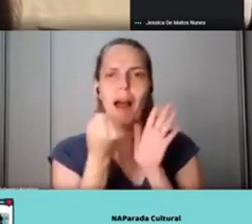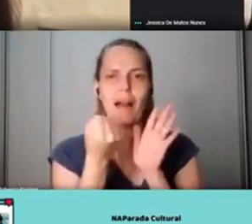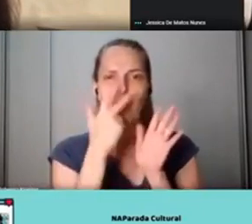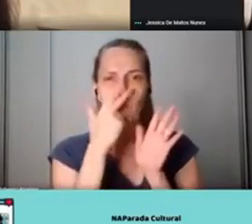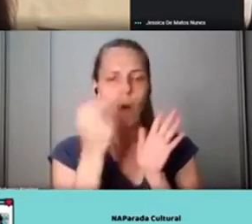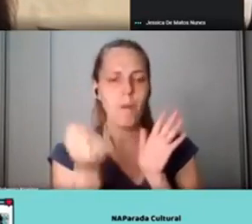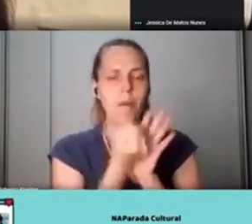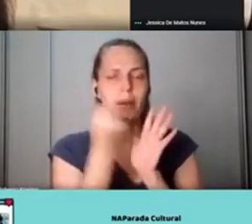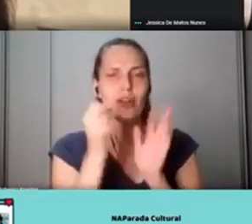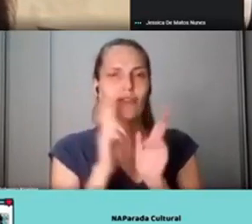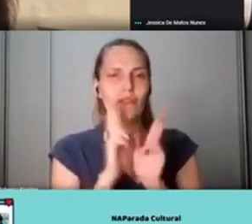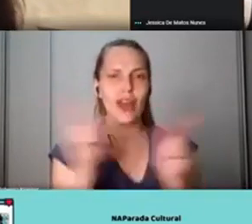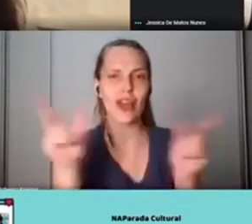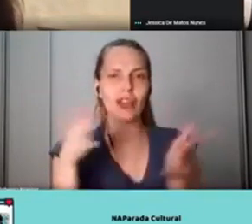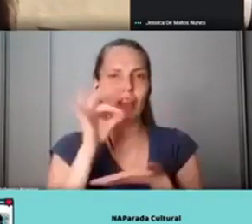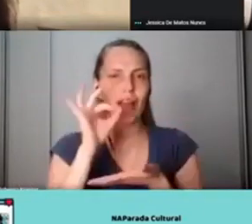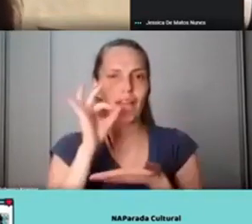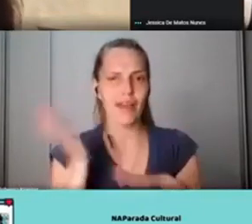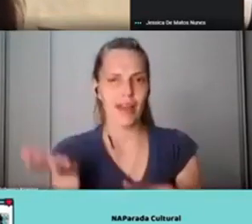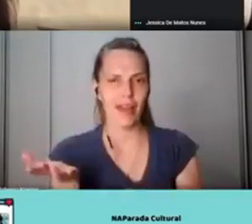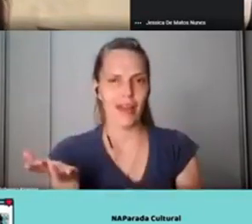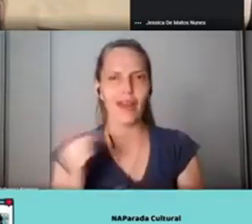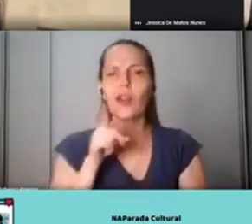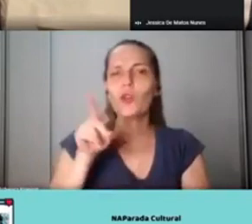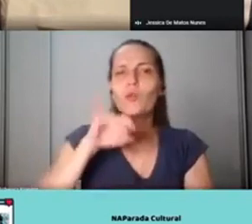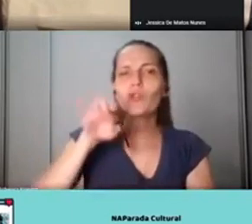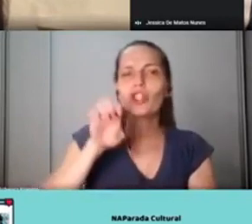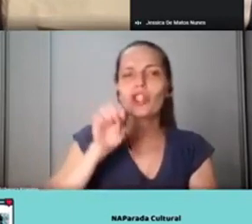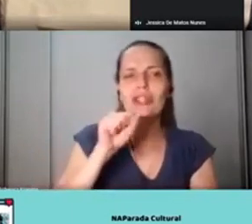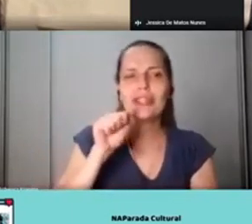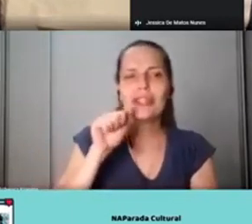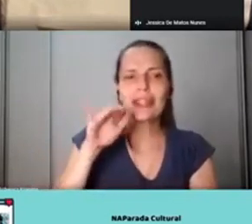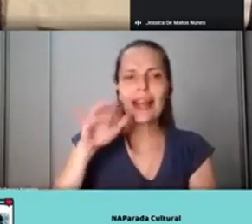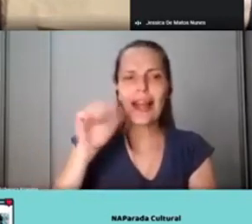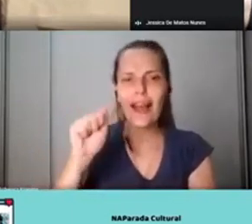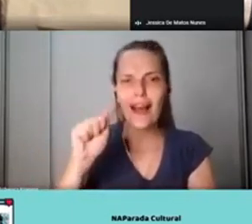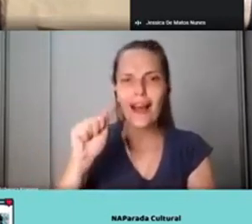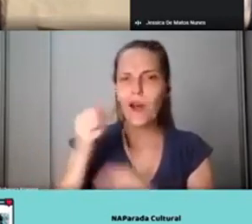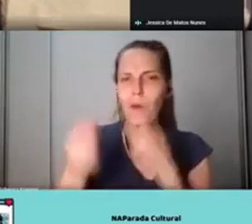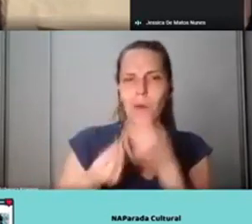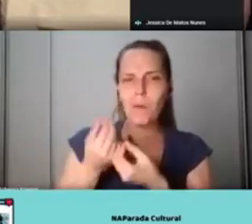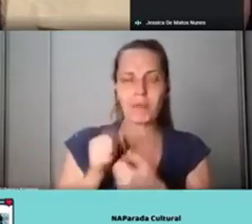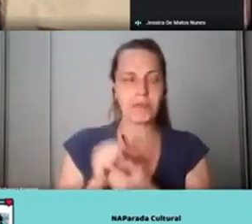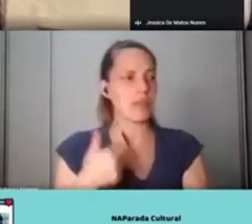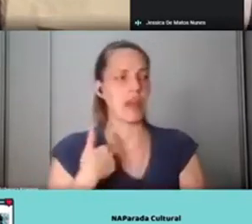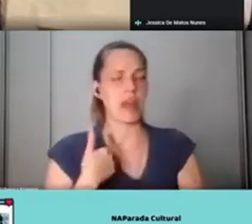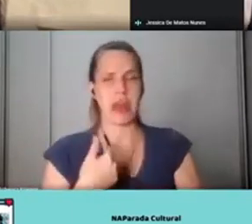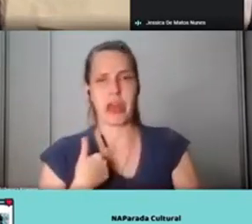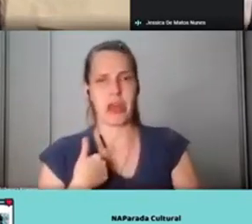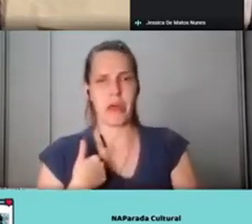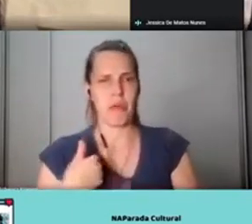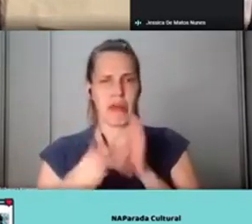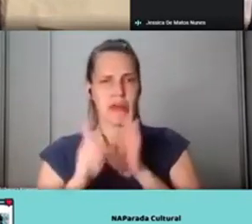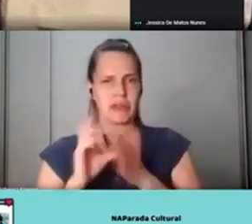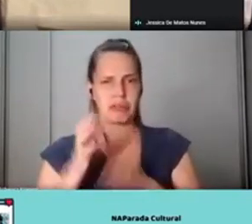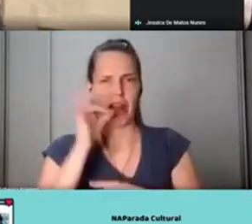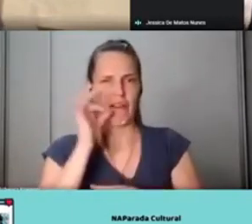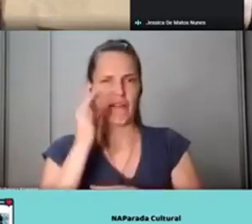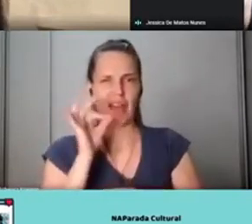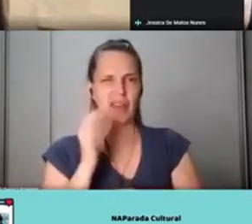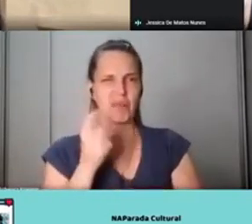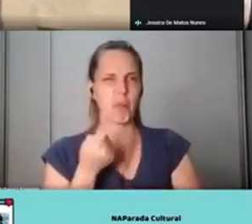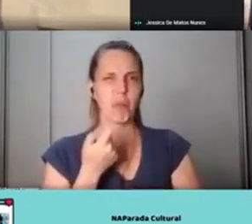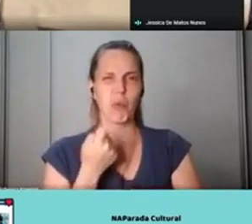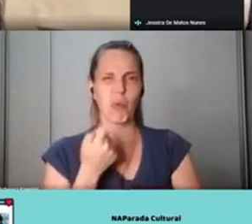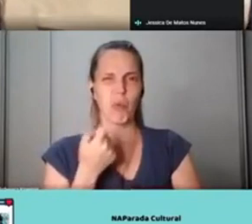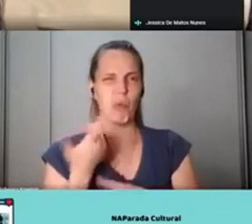Uhum. Como foi para ti, Jéssica? Eu não tomava muito café, assim, tomei uma ou outra vez estudando para o vestibular,